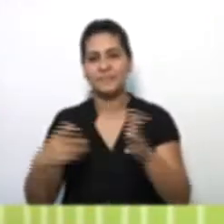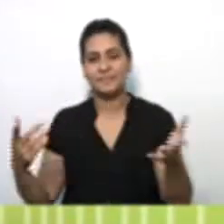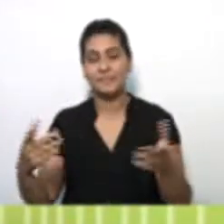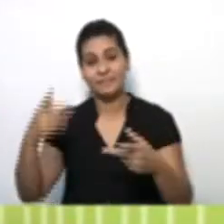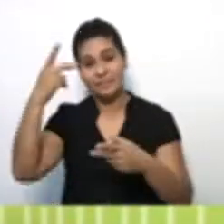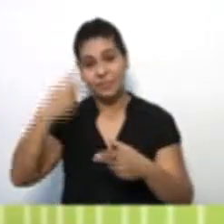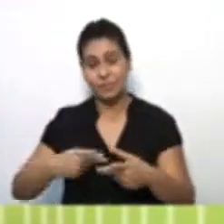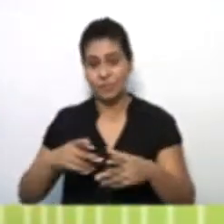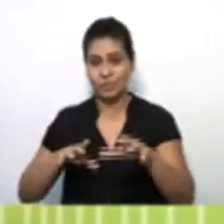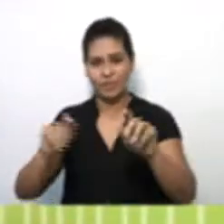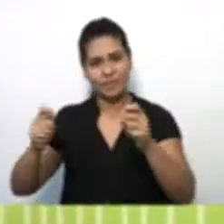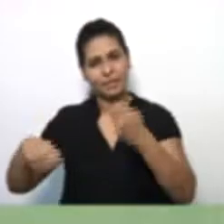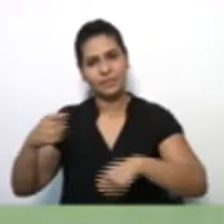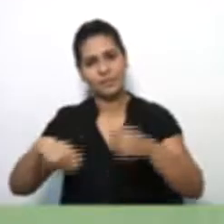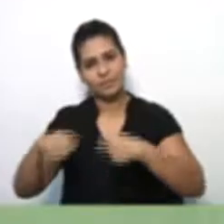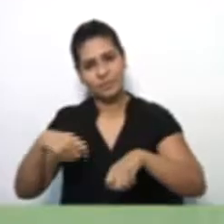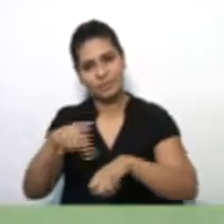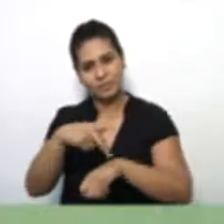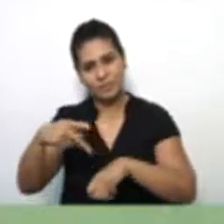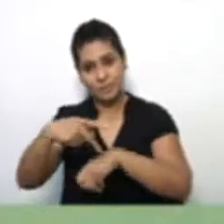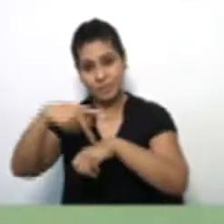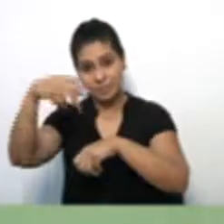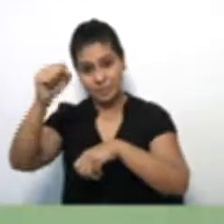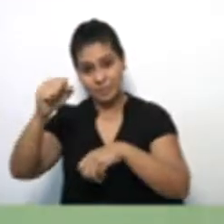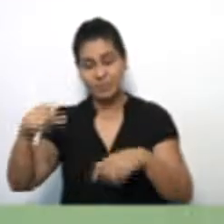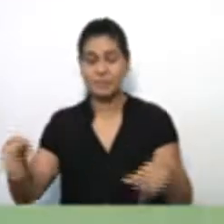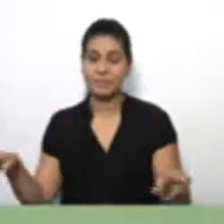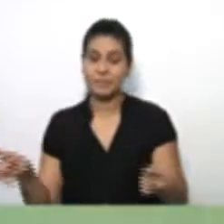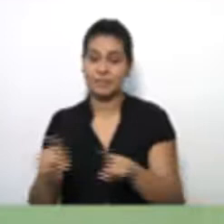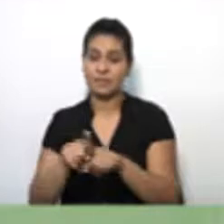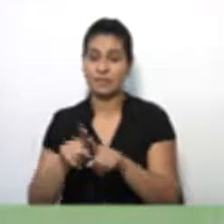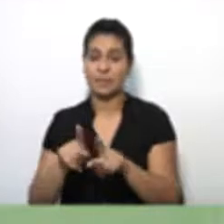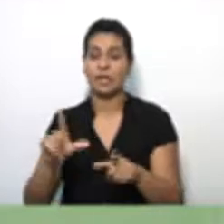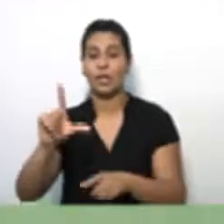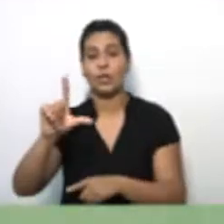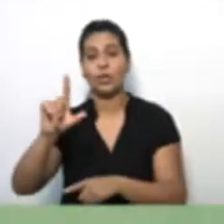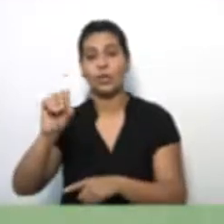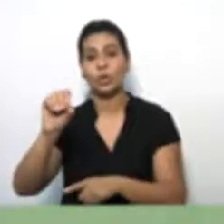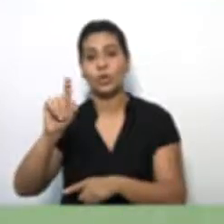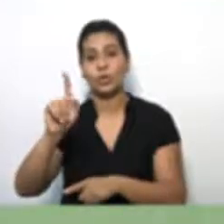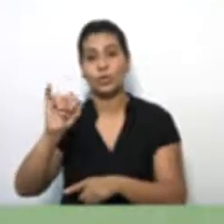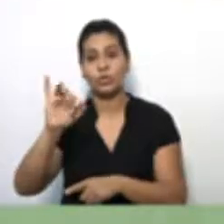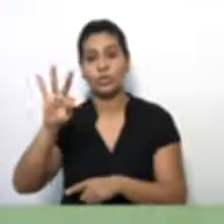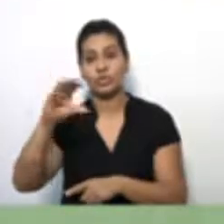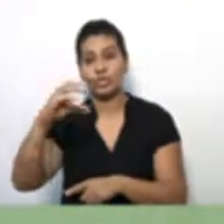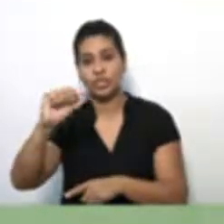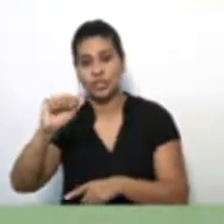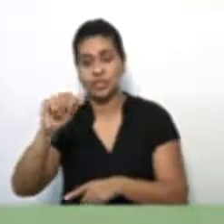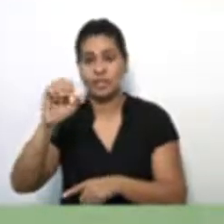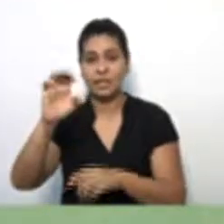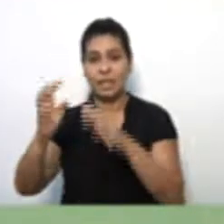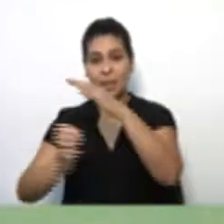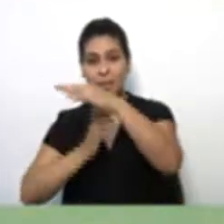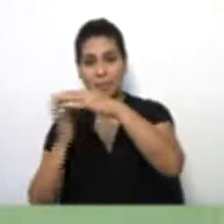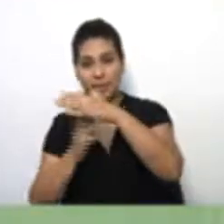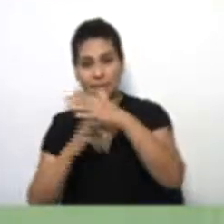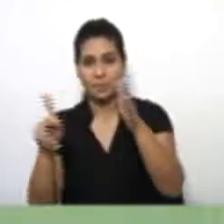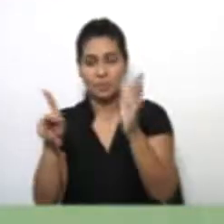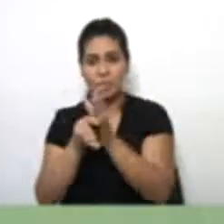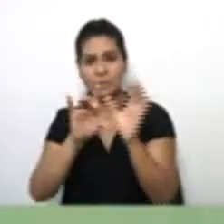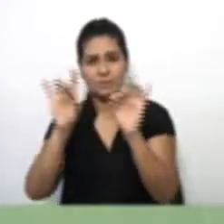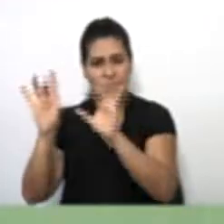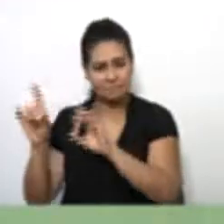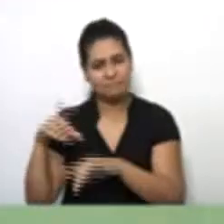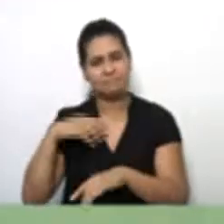Eu sou administrador, sou pós-graduado aí em logística empresarial, sou especialista, né, nessa área de logística, já